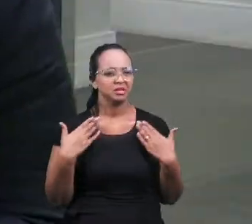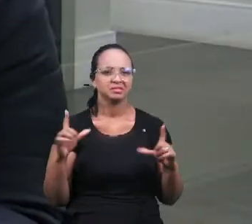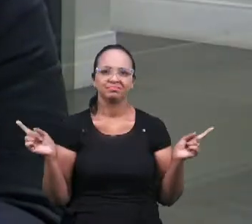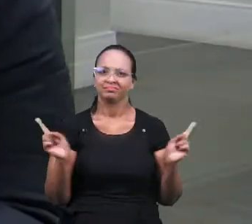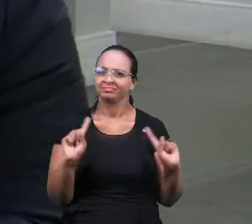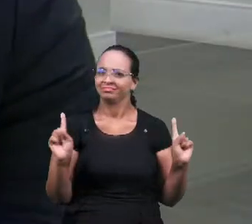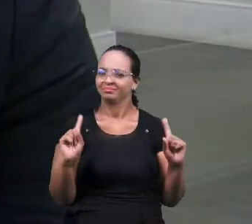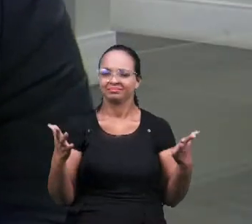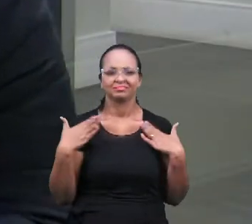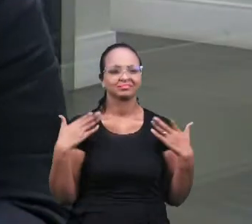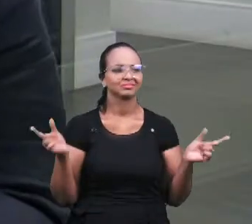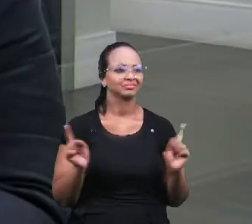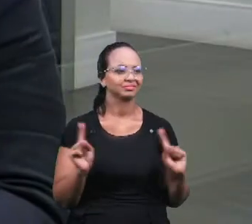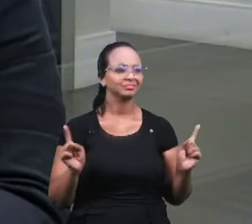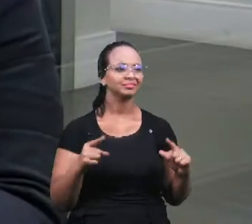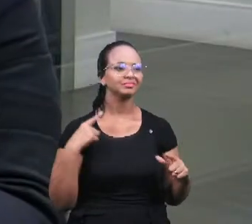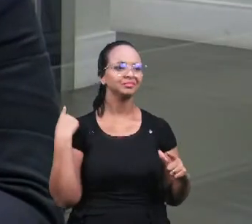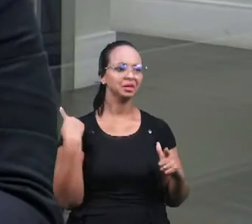não, porque